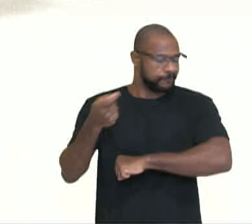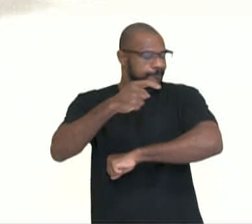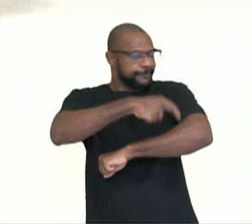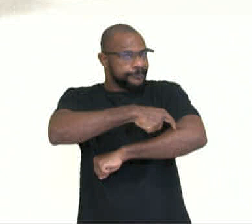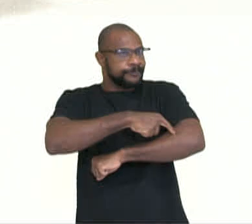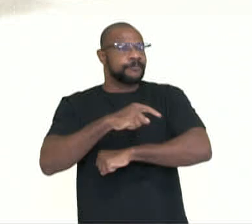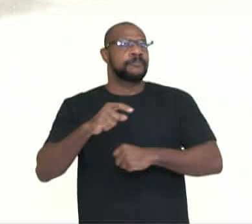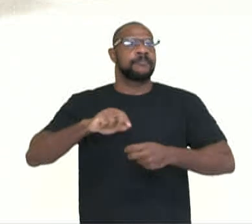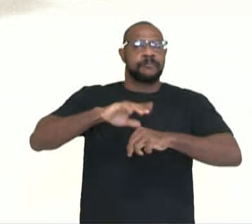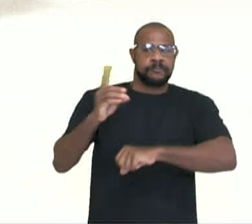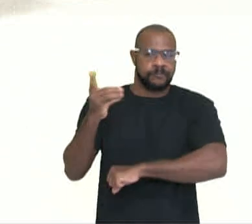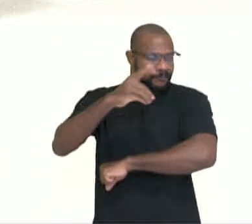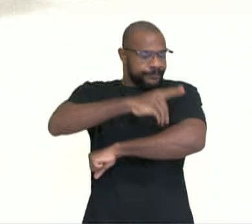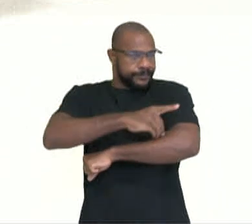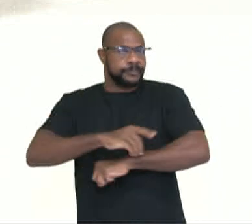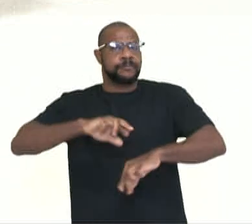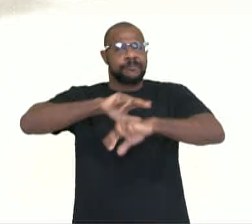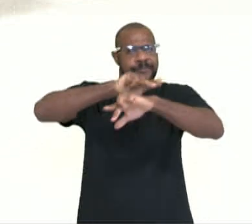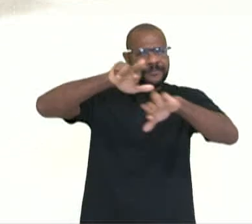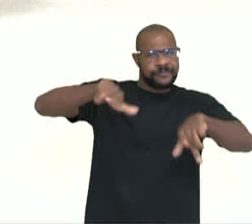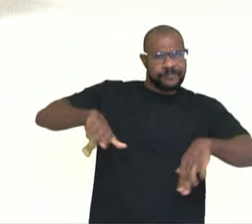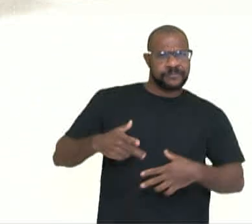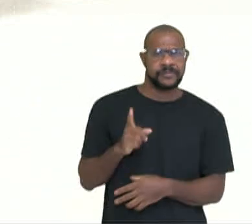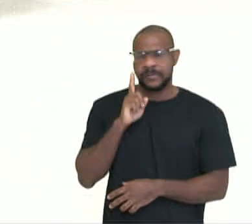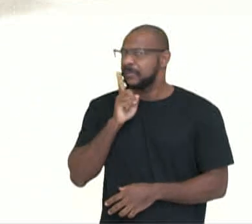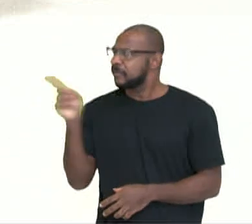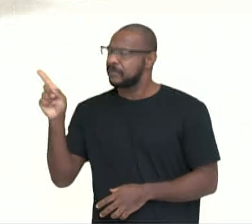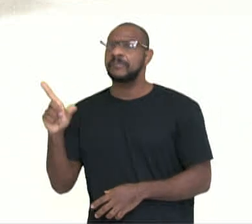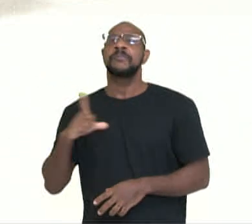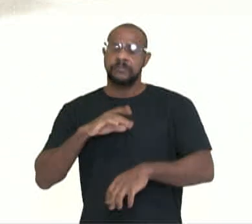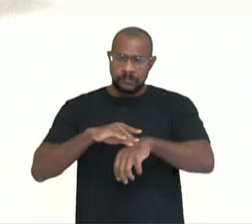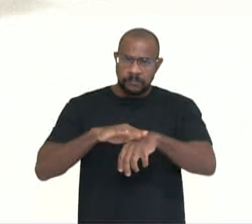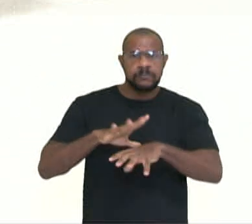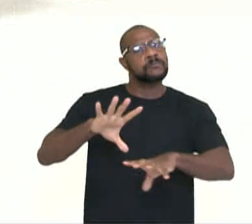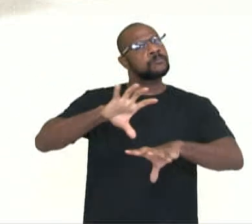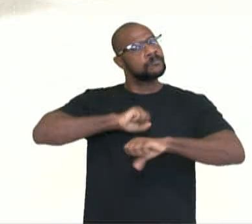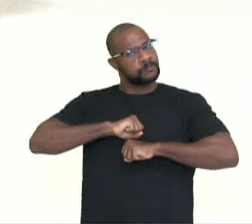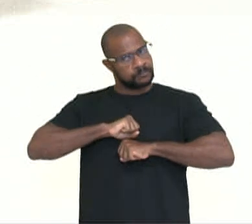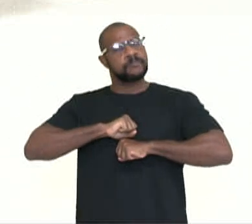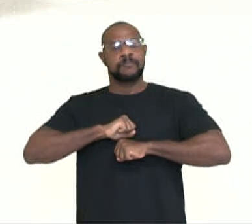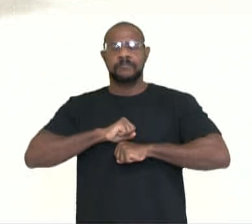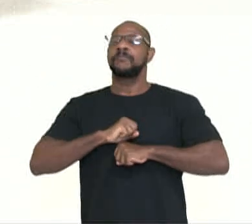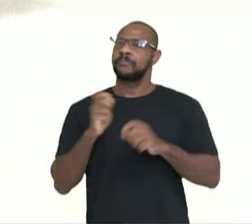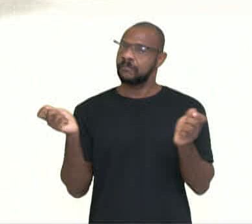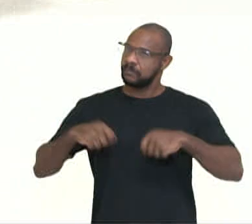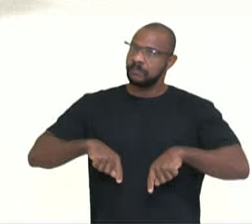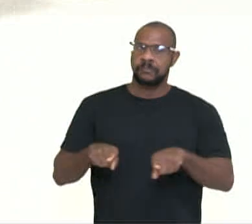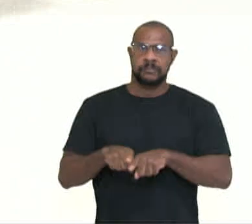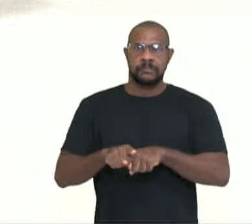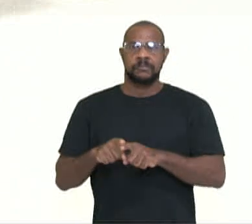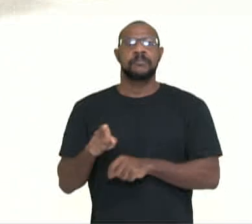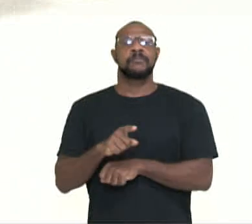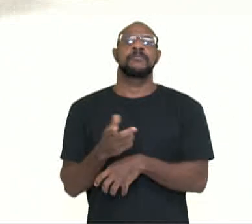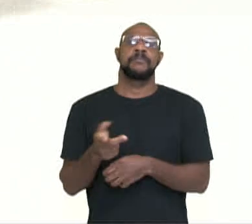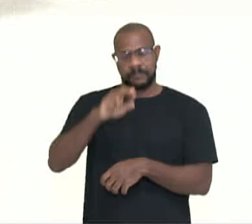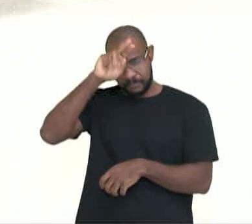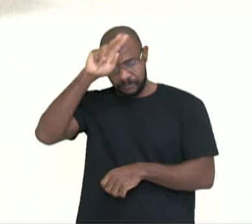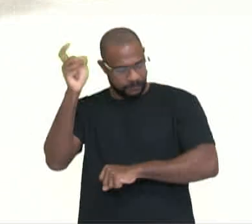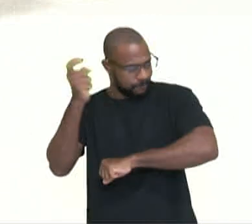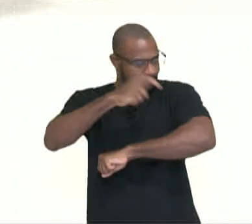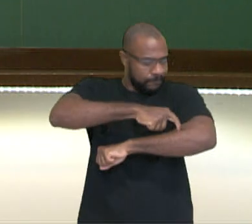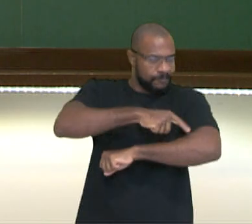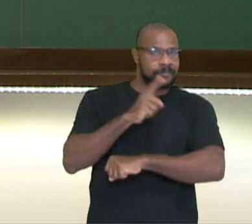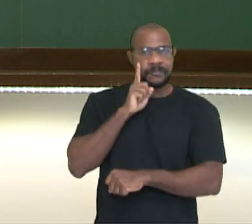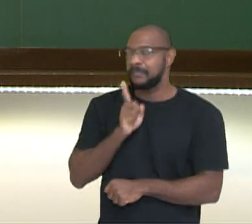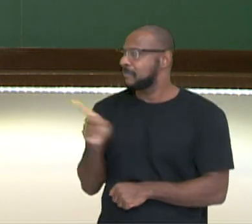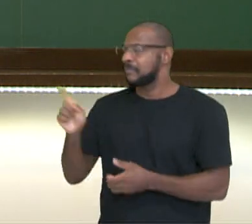Então, todas essas doenças aqui são virais, transmitidas, né, pelo Aedes aegypti, também conhecido como mosquito da dengue. Aqui no